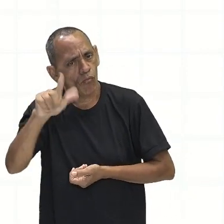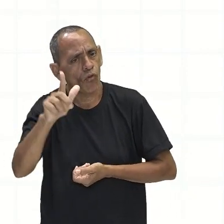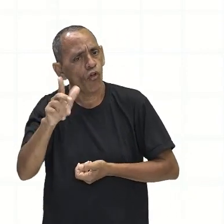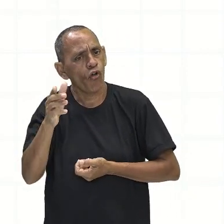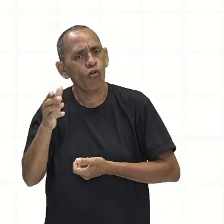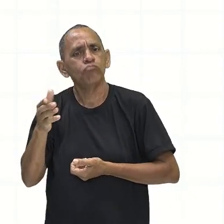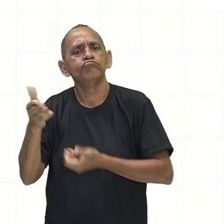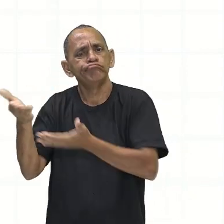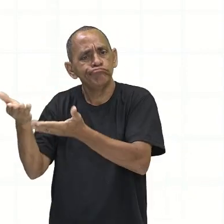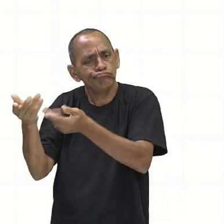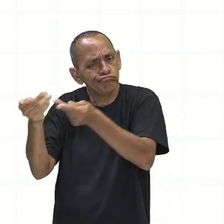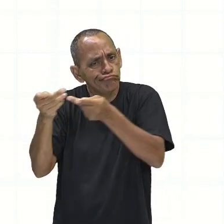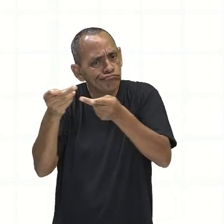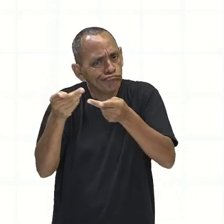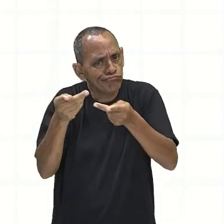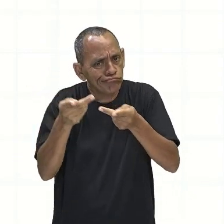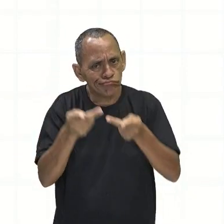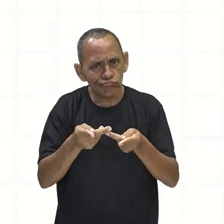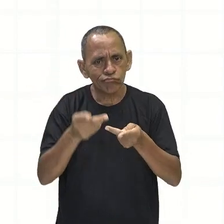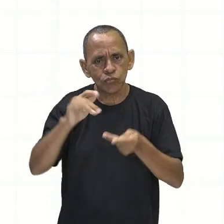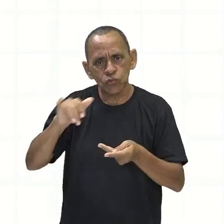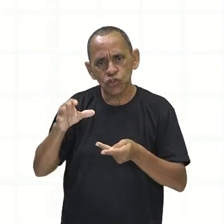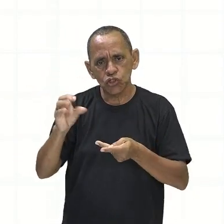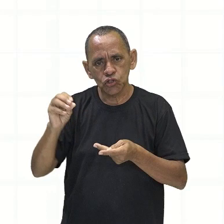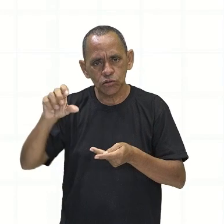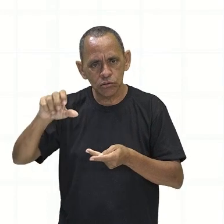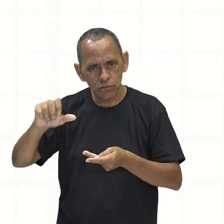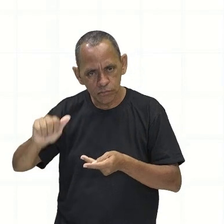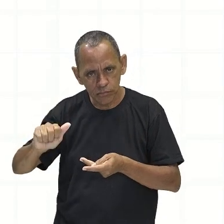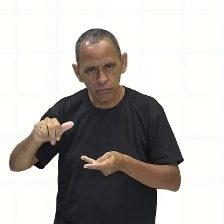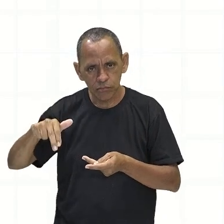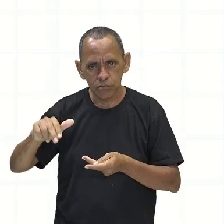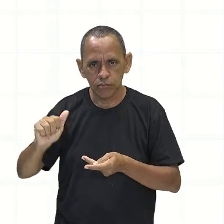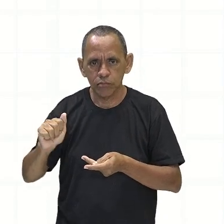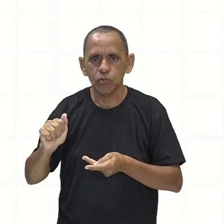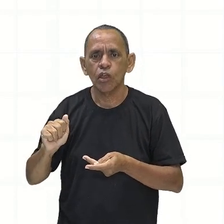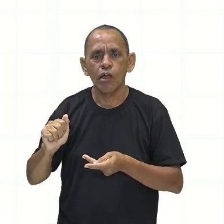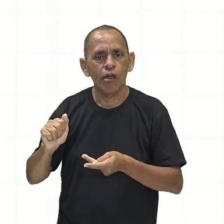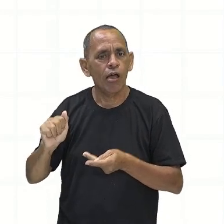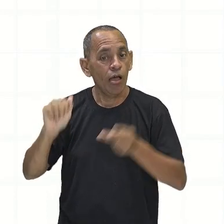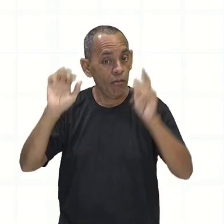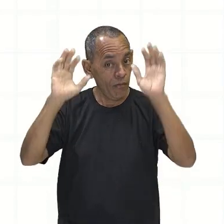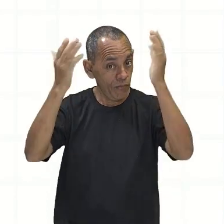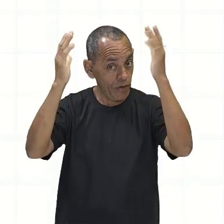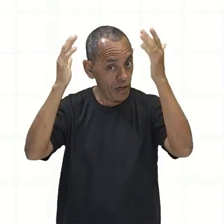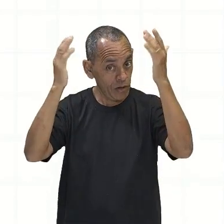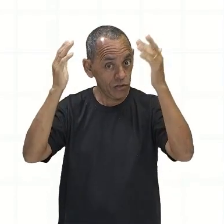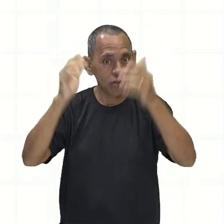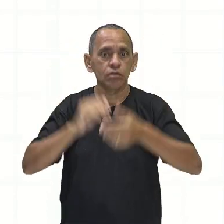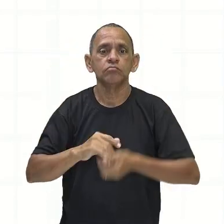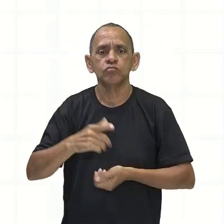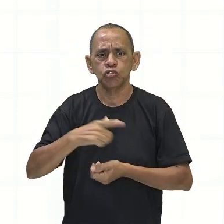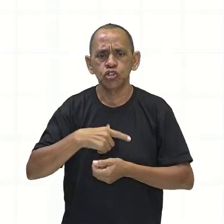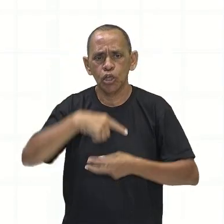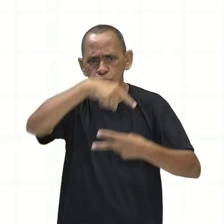Joana para a minha festa. Tá aqui, ó. Eu vou convidar Joana para a minha festa. Temos